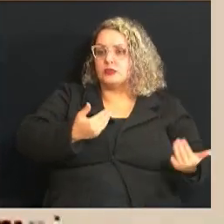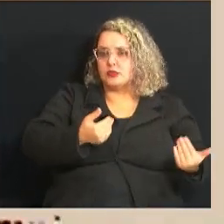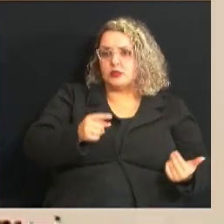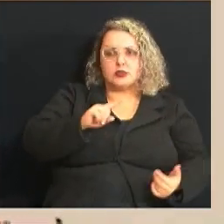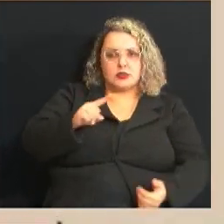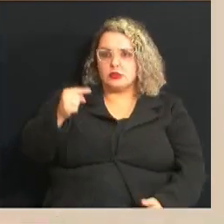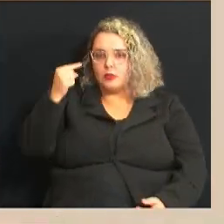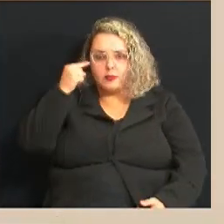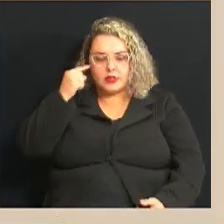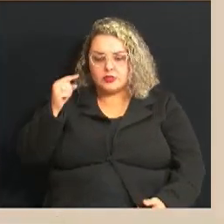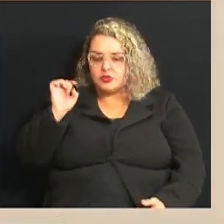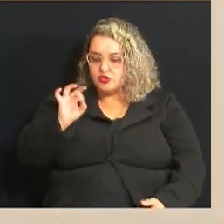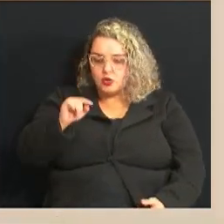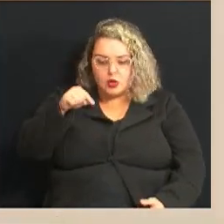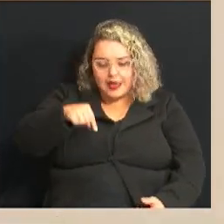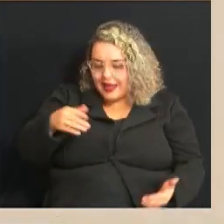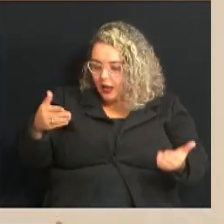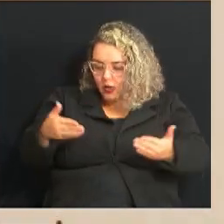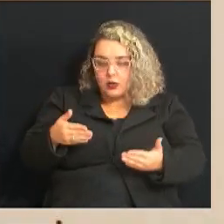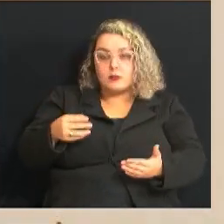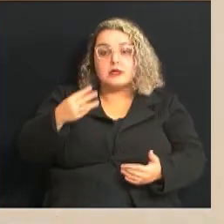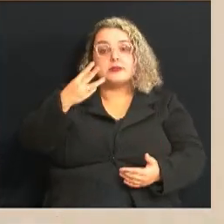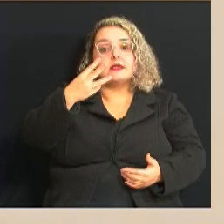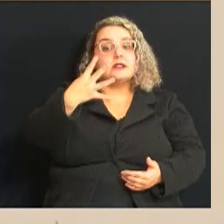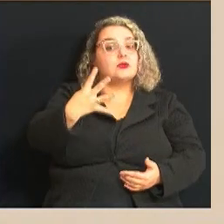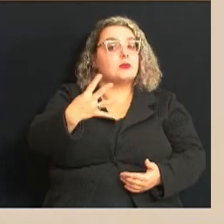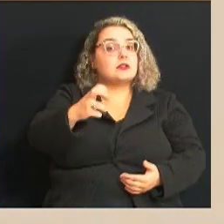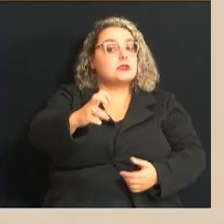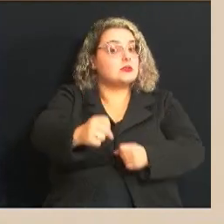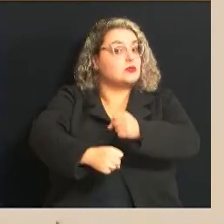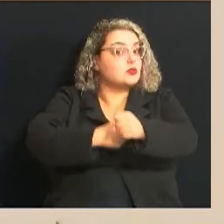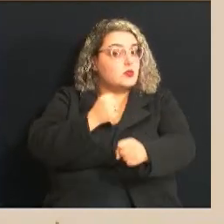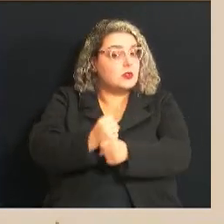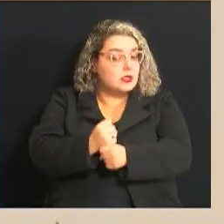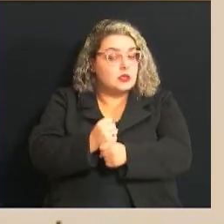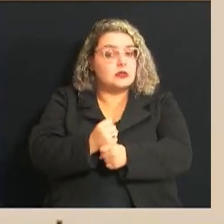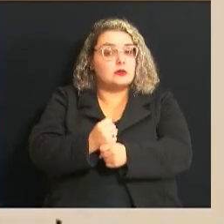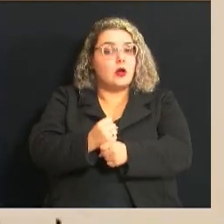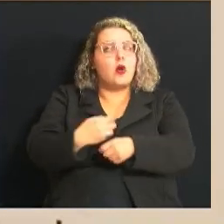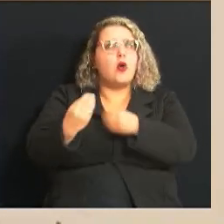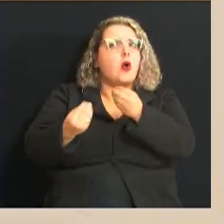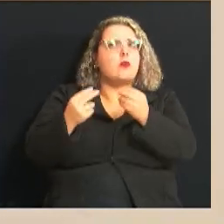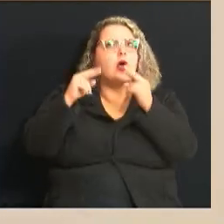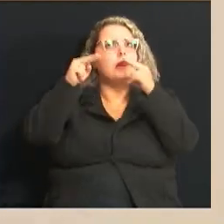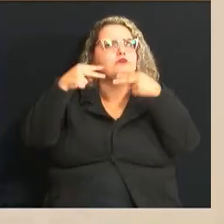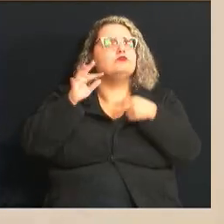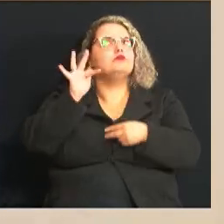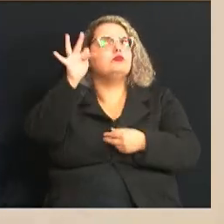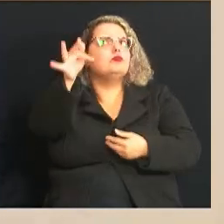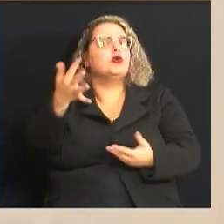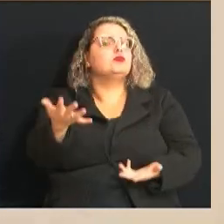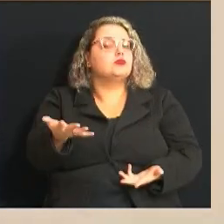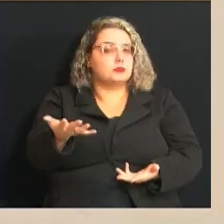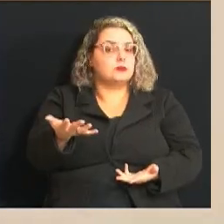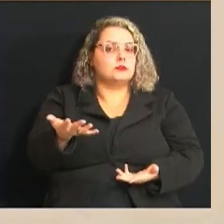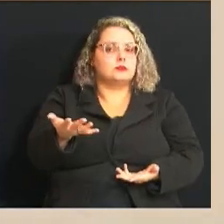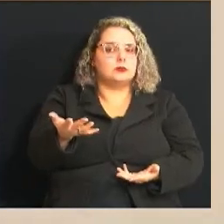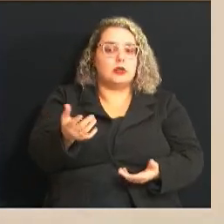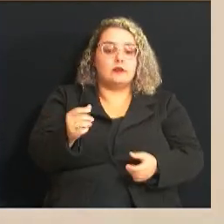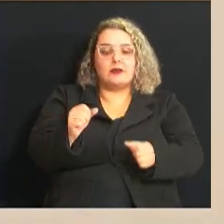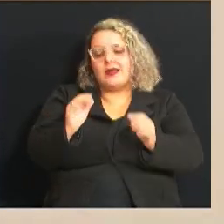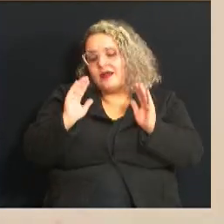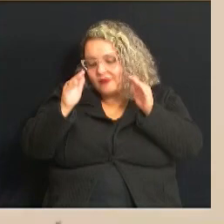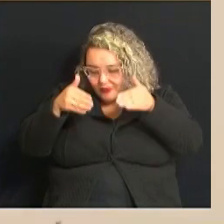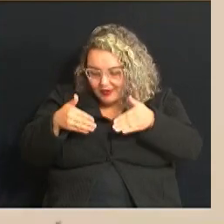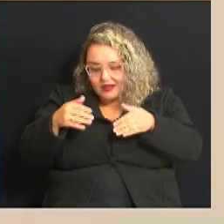no agora, mas também daqui 3, 5 anos, como ele se vê, para que ele não fique preso só no agora. A gente vai falar também sobre